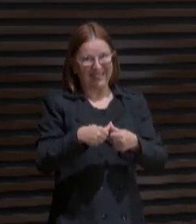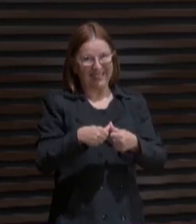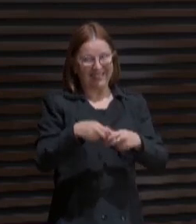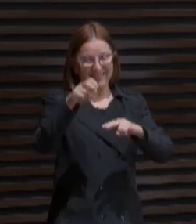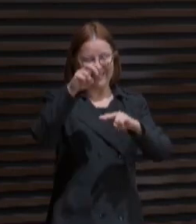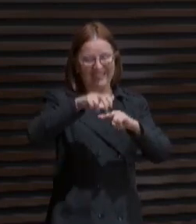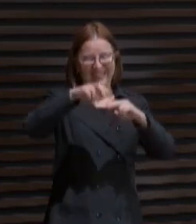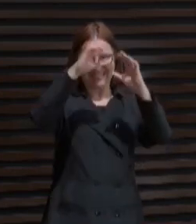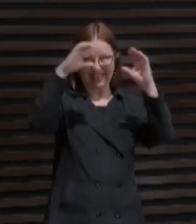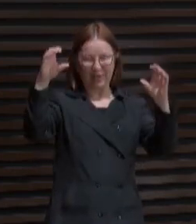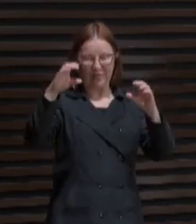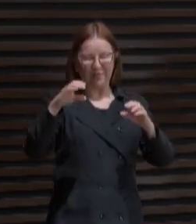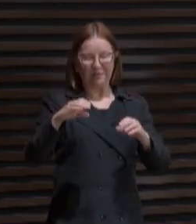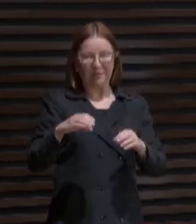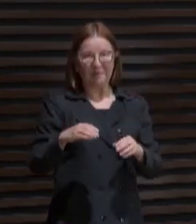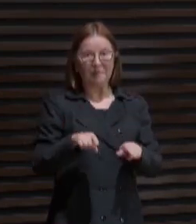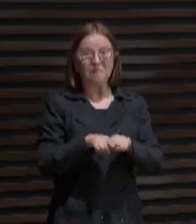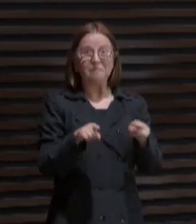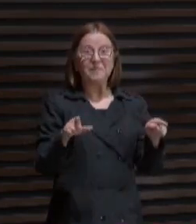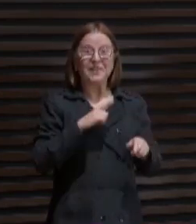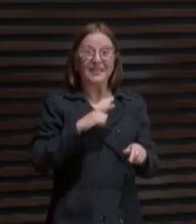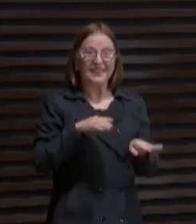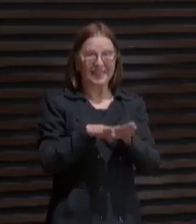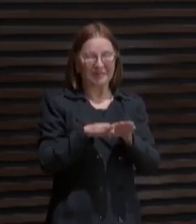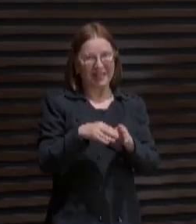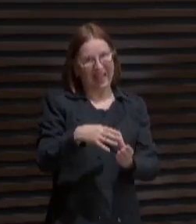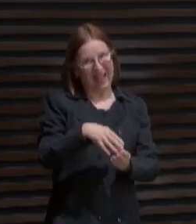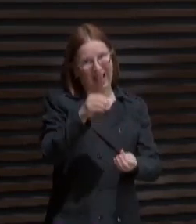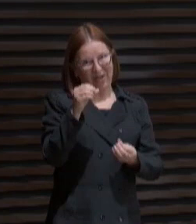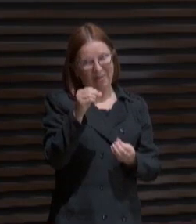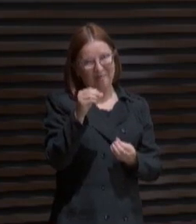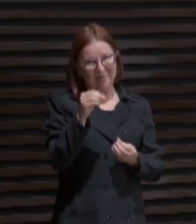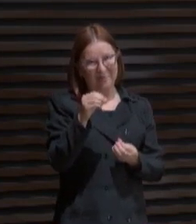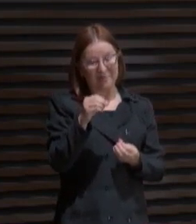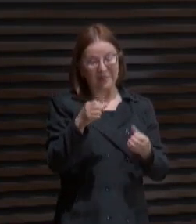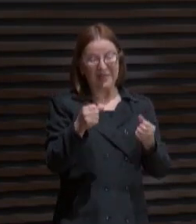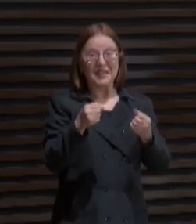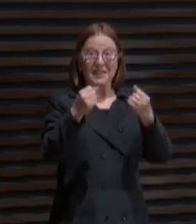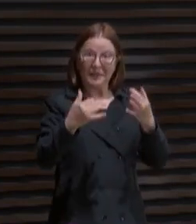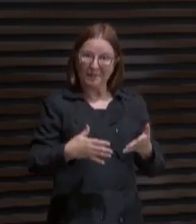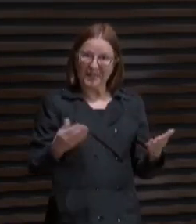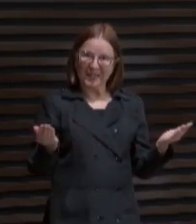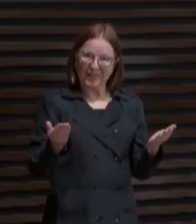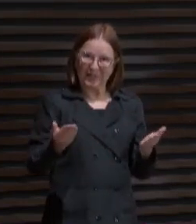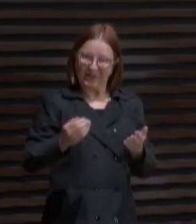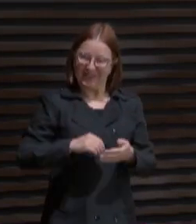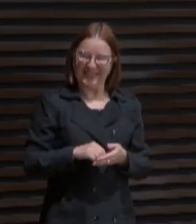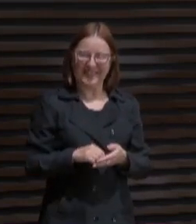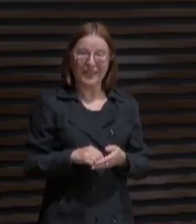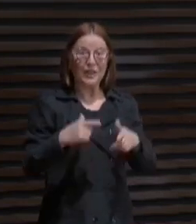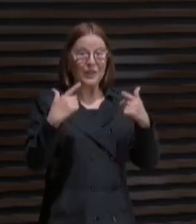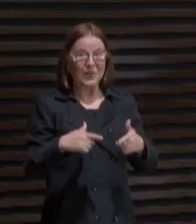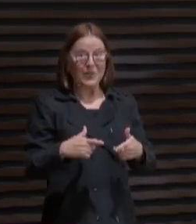Mas nós temos também a alma, que é onde nós vamos conversar aqui hoje, onde estão abarcadas as emoções,